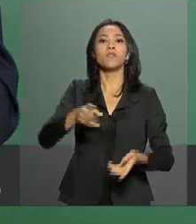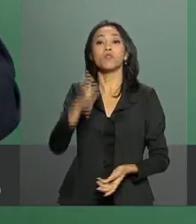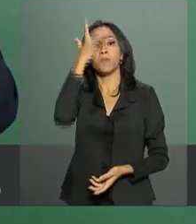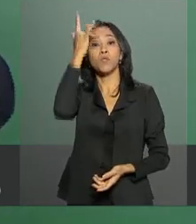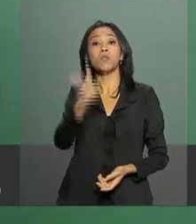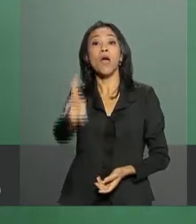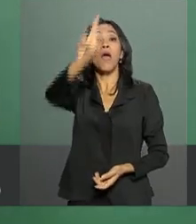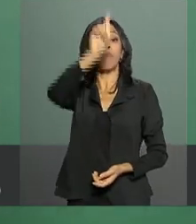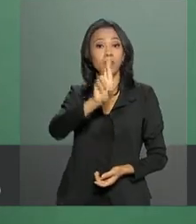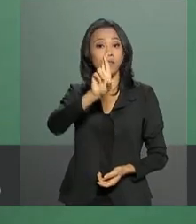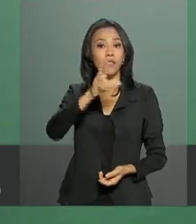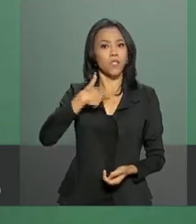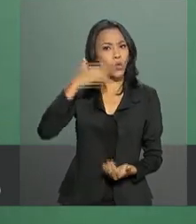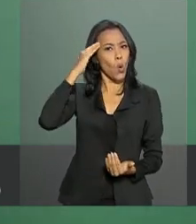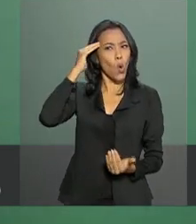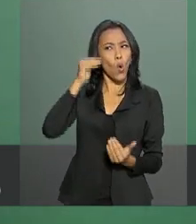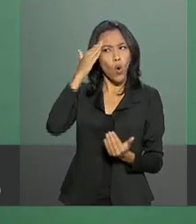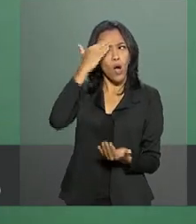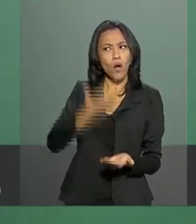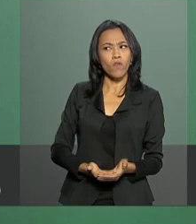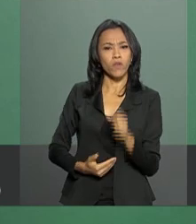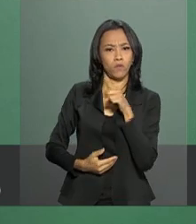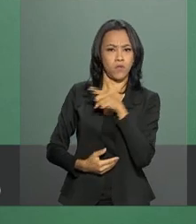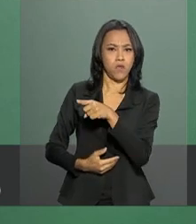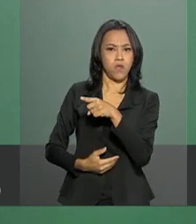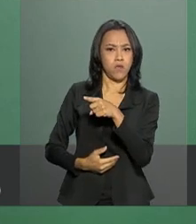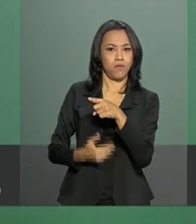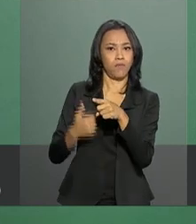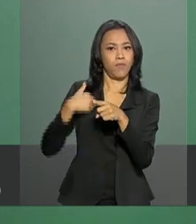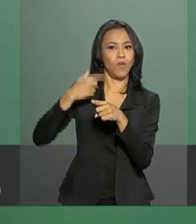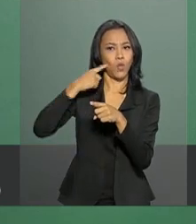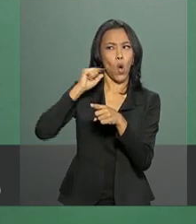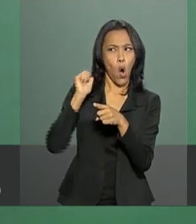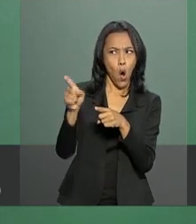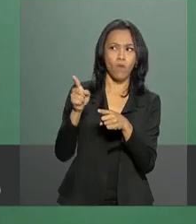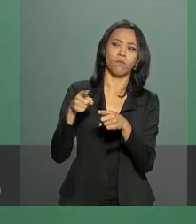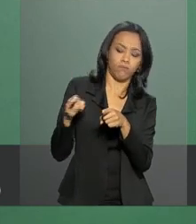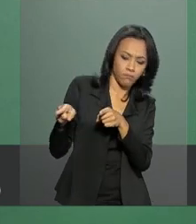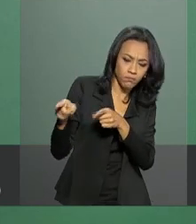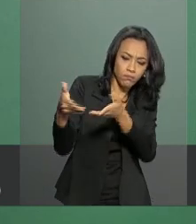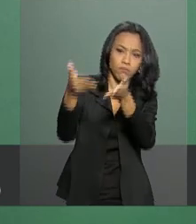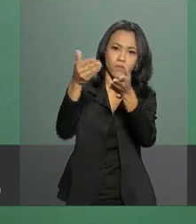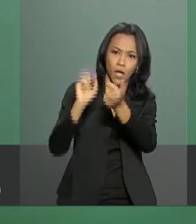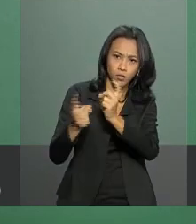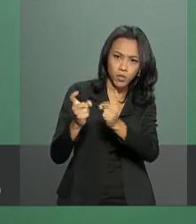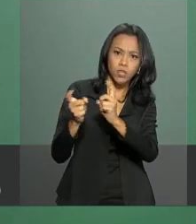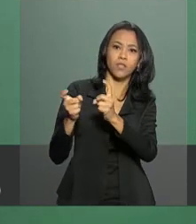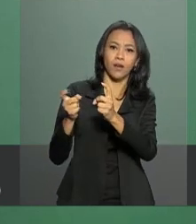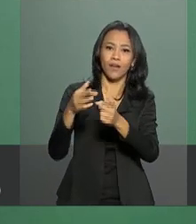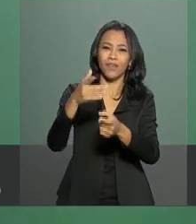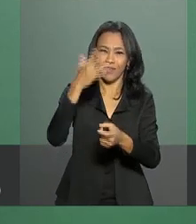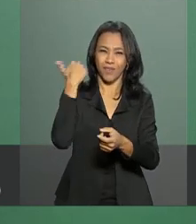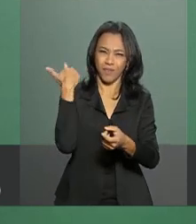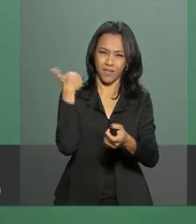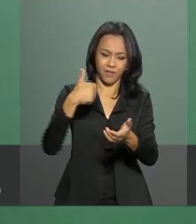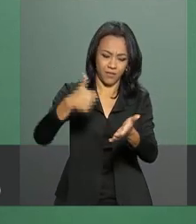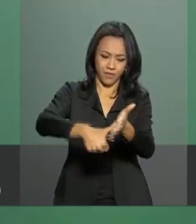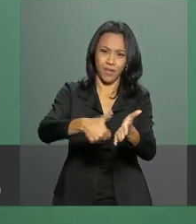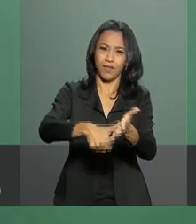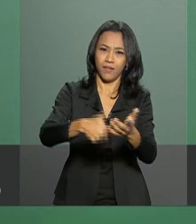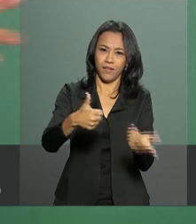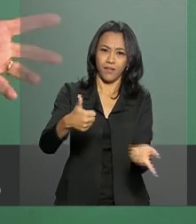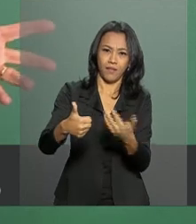então estou dando um voto passando uma procuração para você aquela coisa de montar o dedo ano digital lá pra votar não é